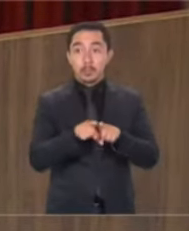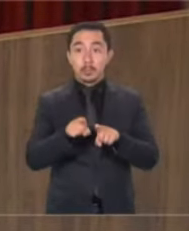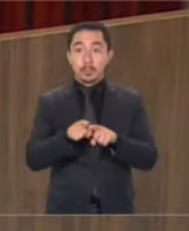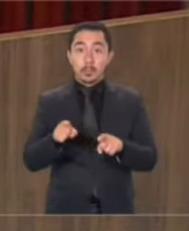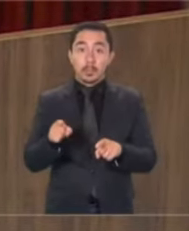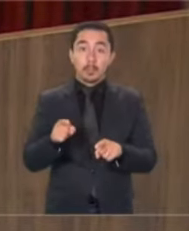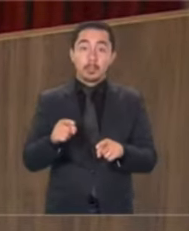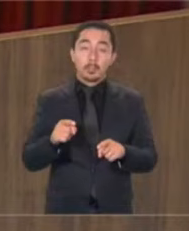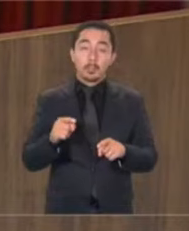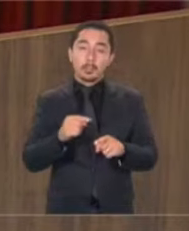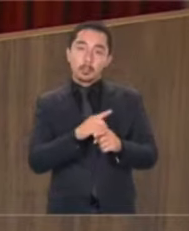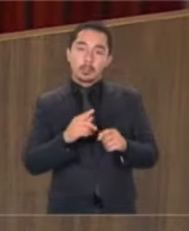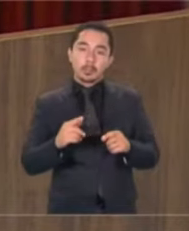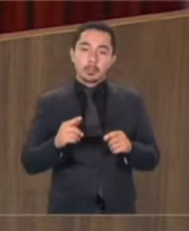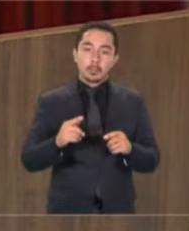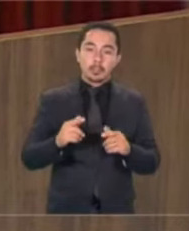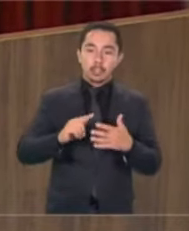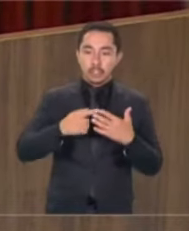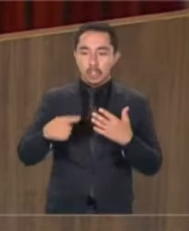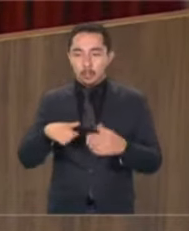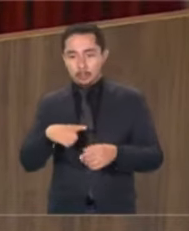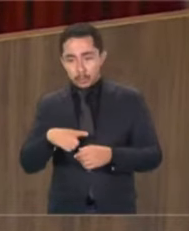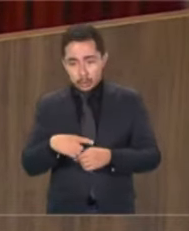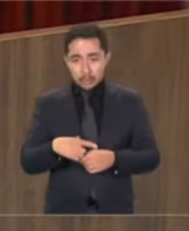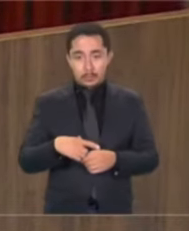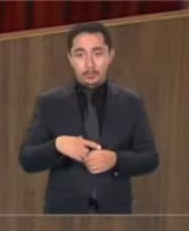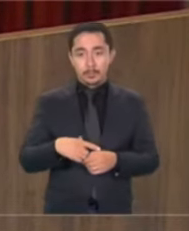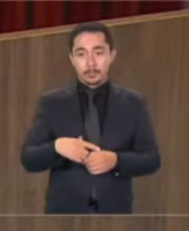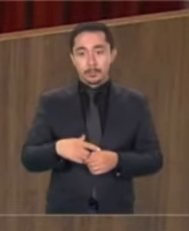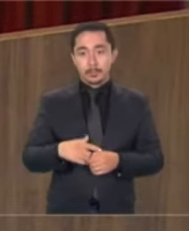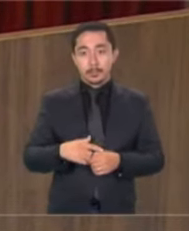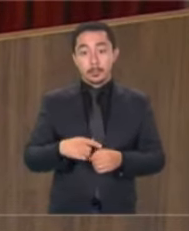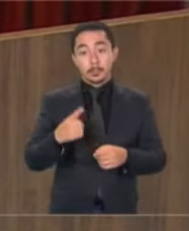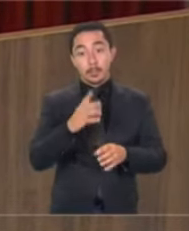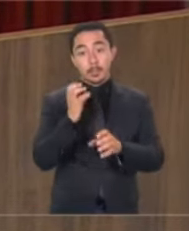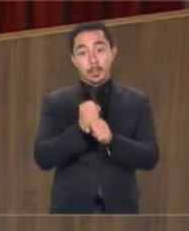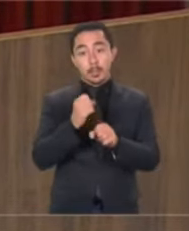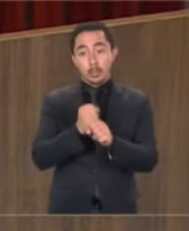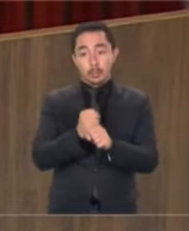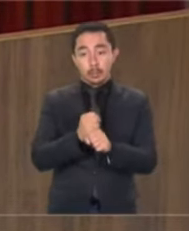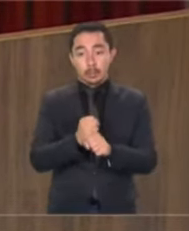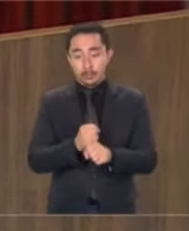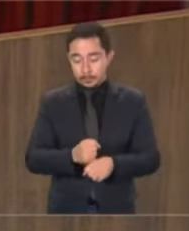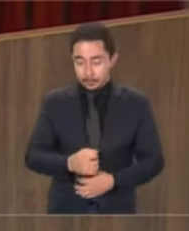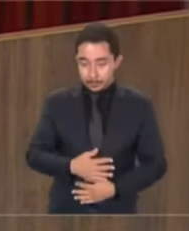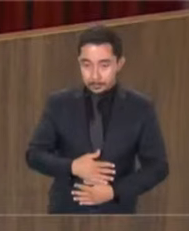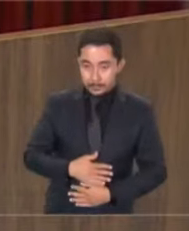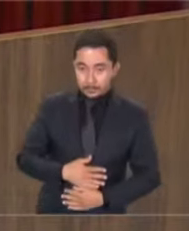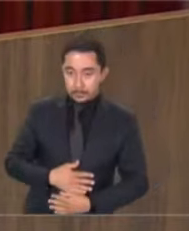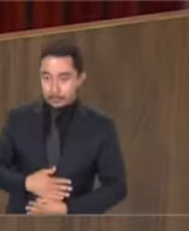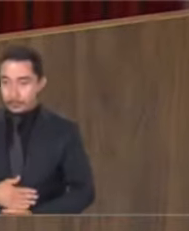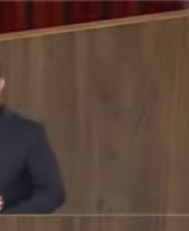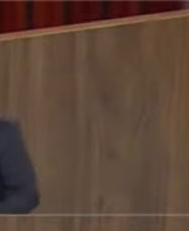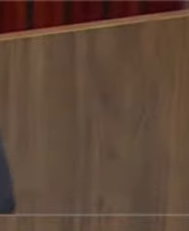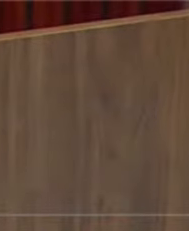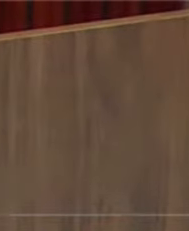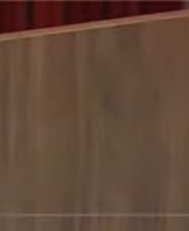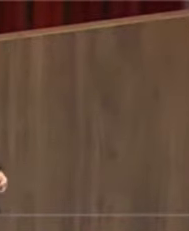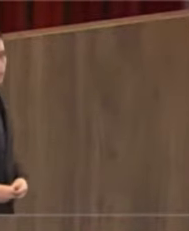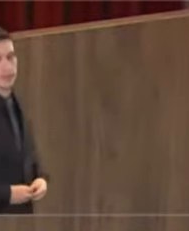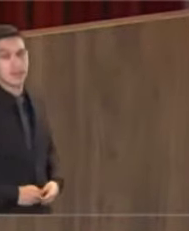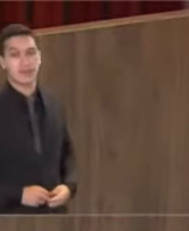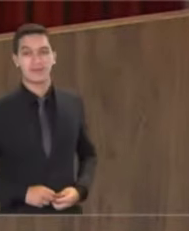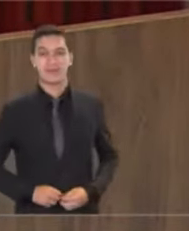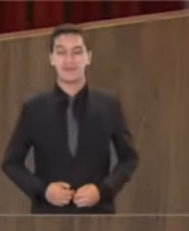as circunstâncias? A votação zerada, as contas julgadas não prestadas, a não realização de atos efetivos de campanha, e